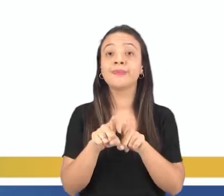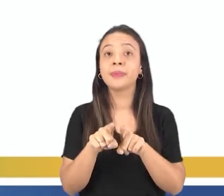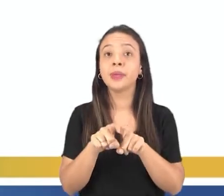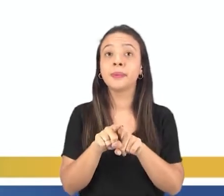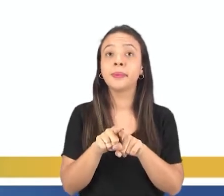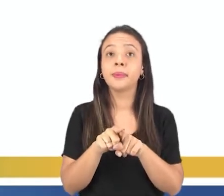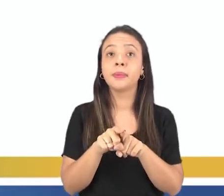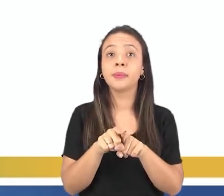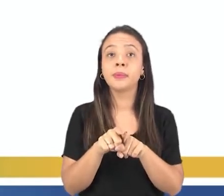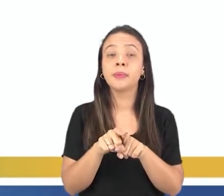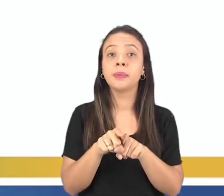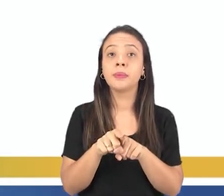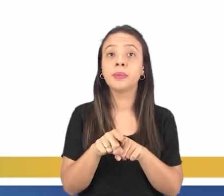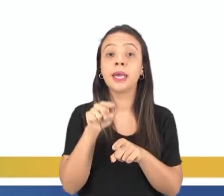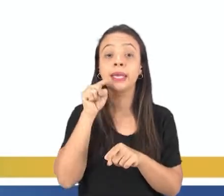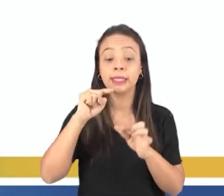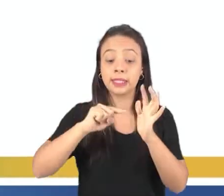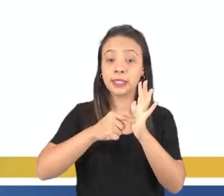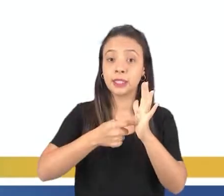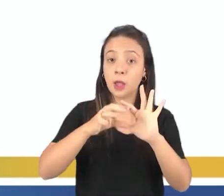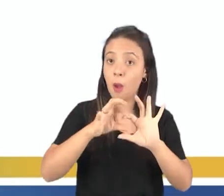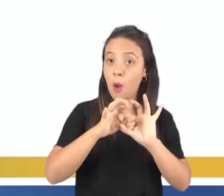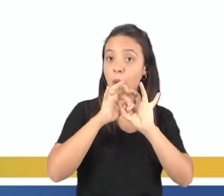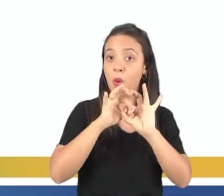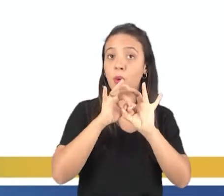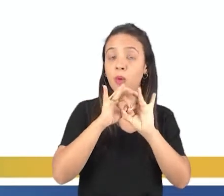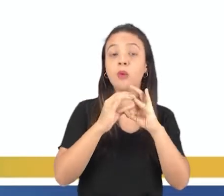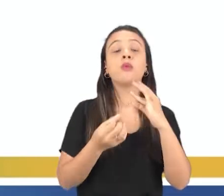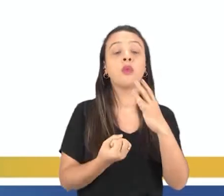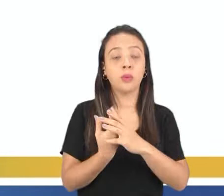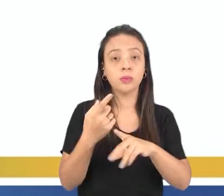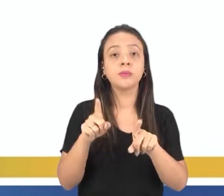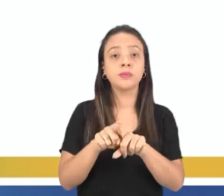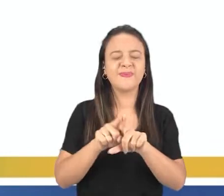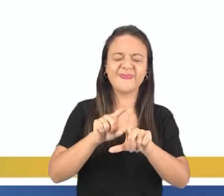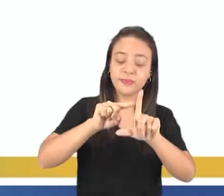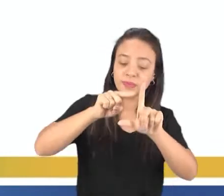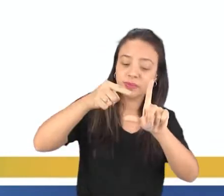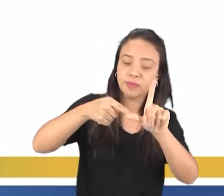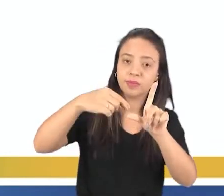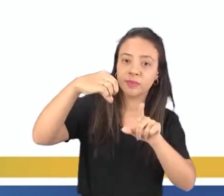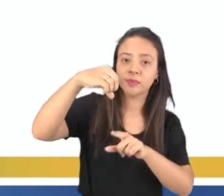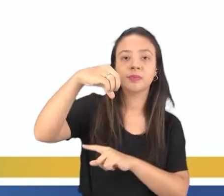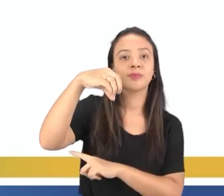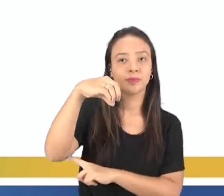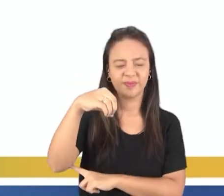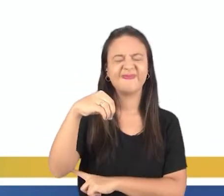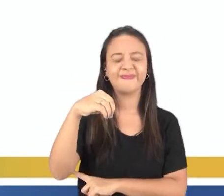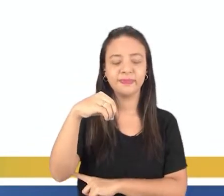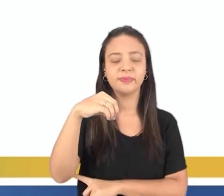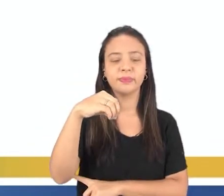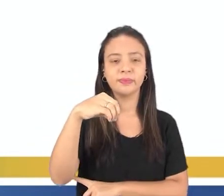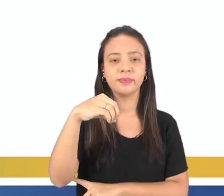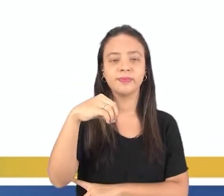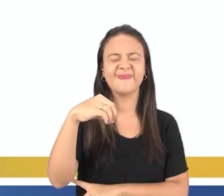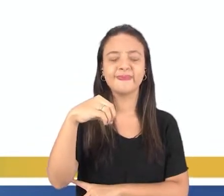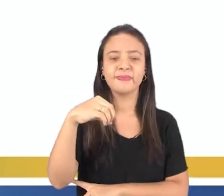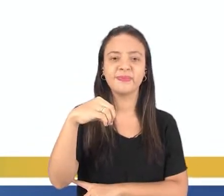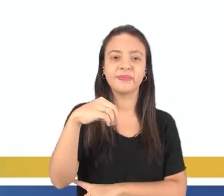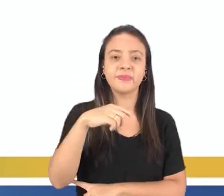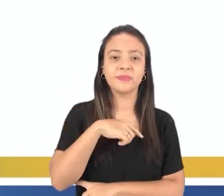pessoal, esse ponto vai formar ângulos de 90 graus, ou seja, serão perpendiculares. Nós